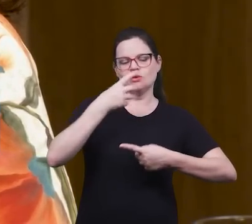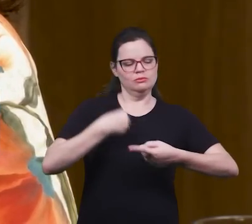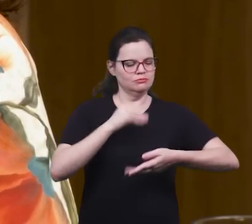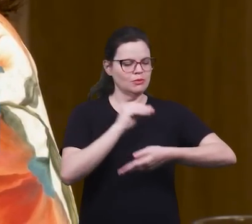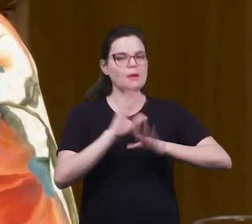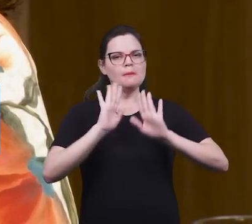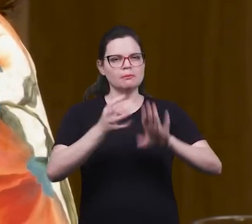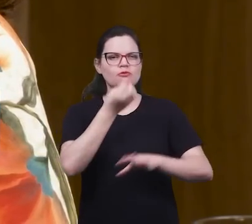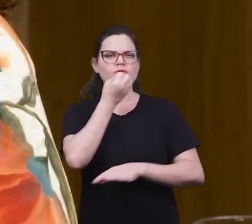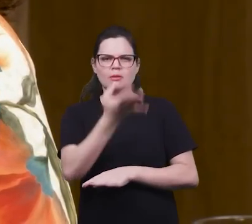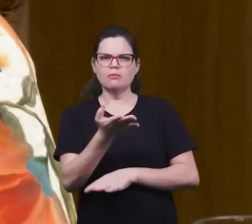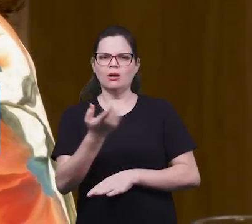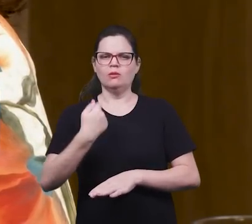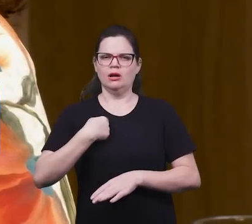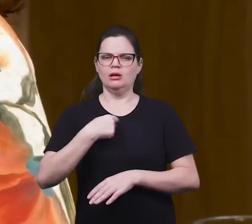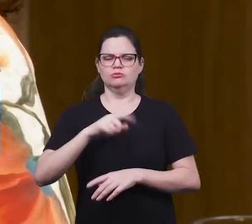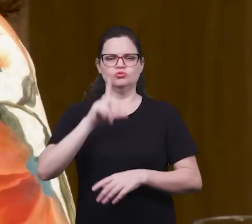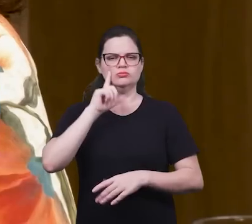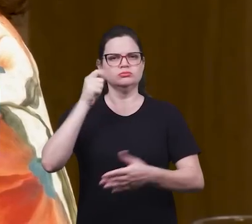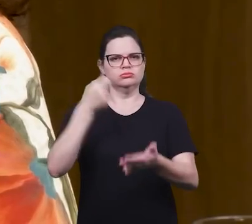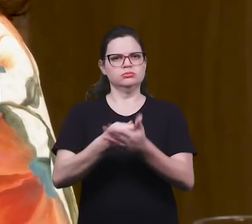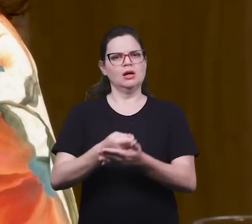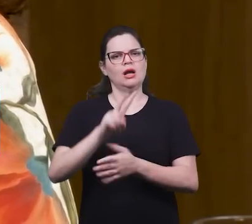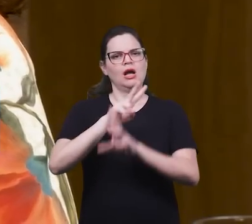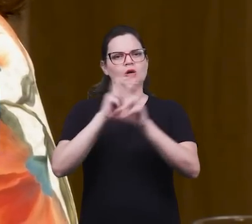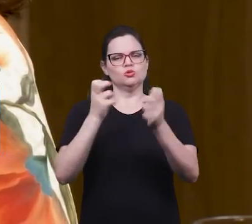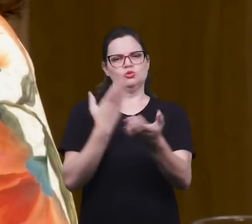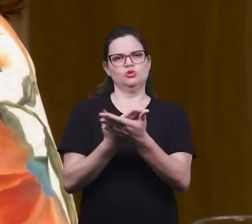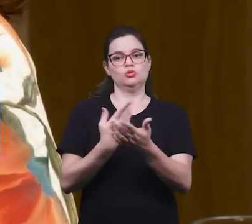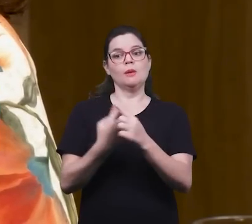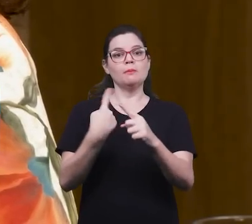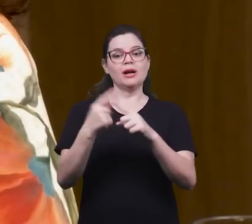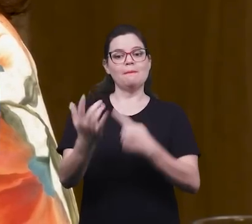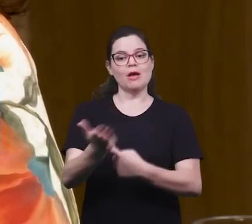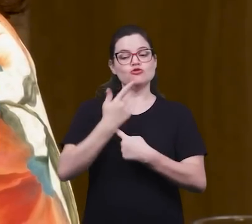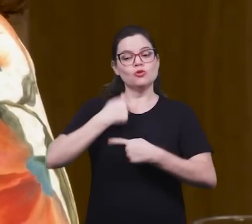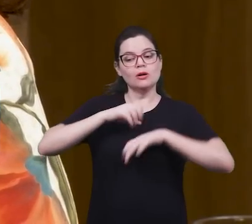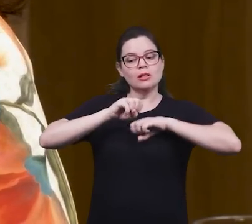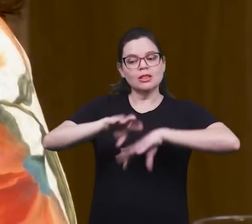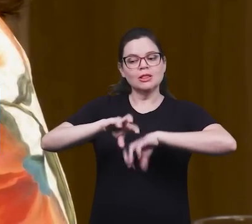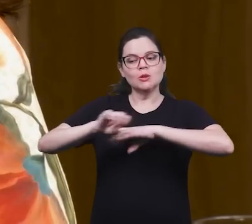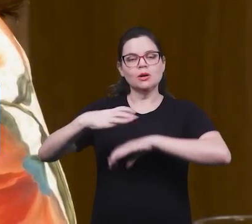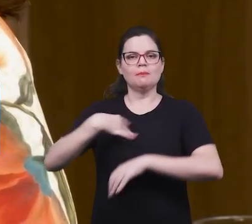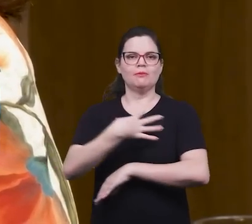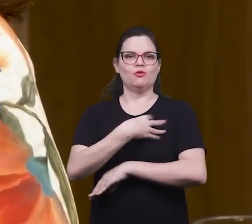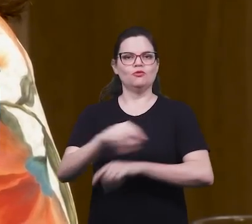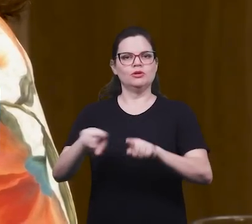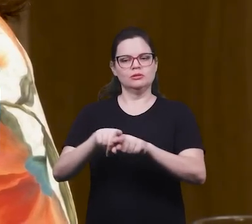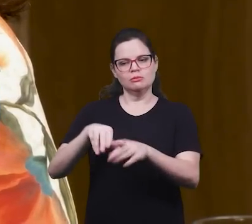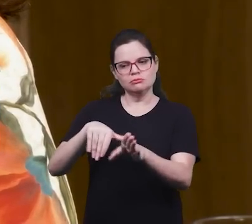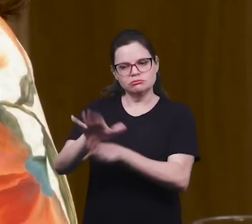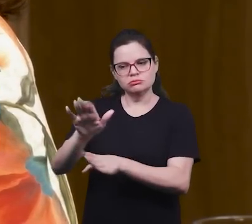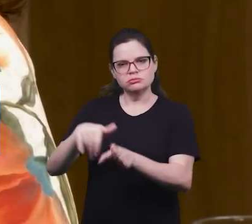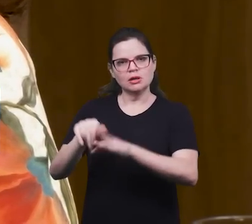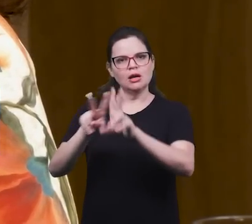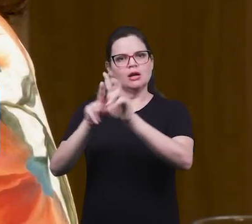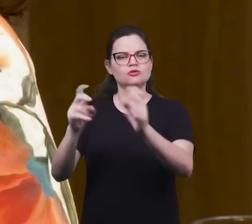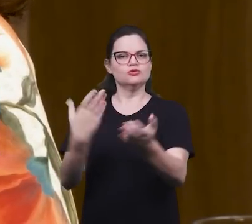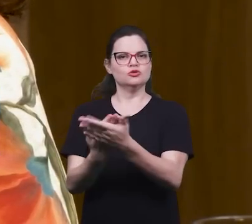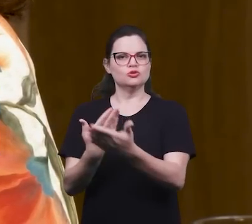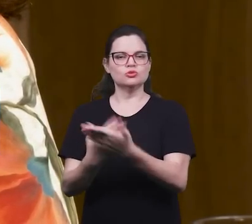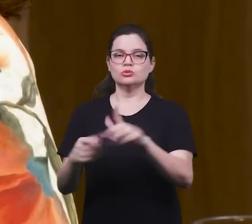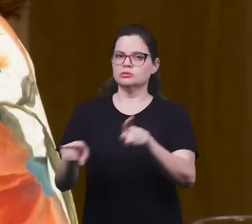feito magistério, foi bom para poder ajudar minhas filhas, para educá-las, né? Para orientá-las nos estudos, ajudar em dever de casa, né?